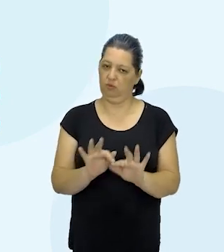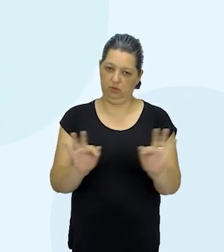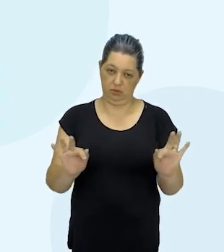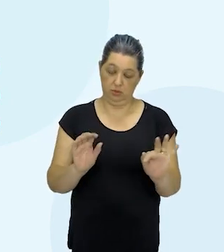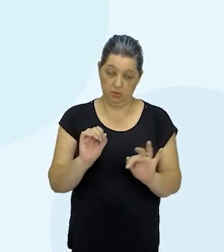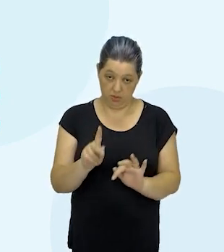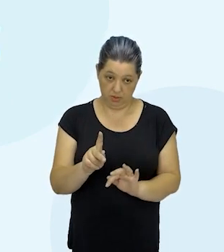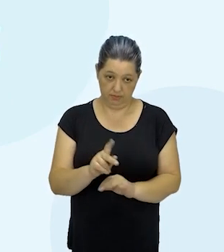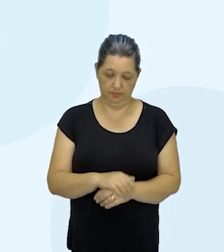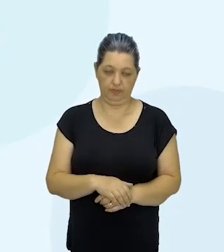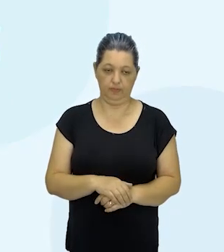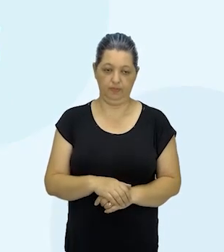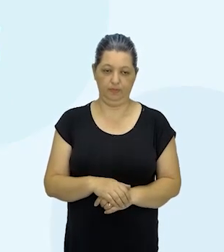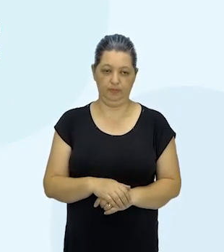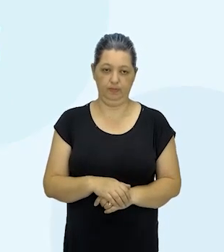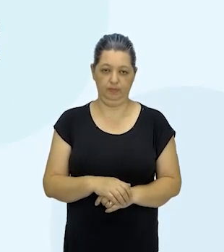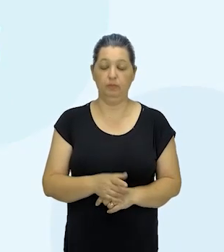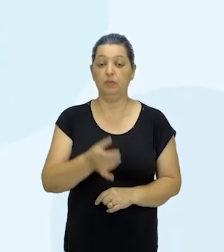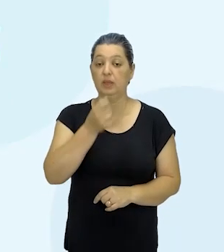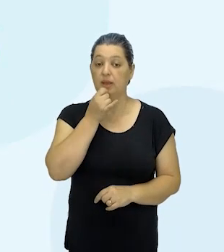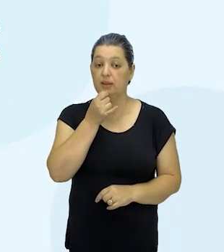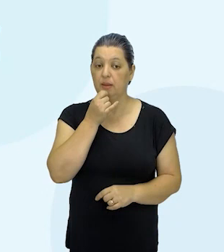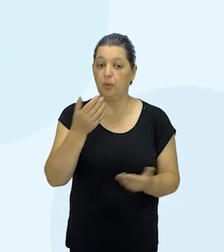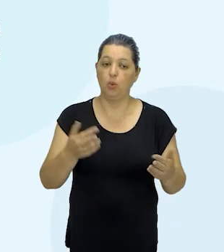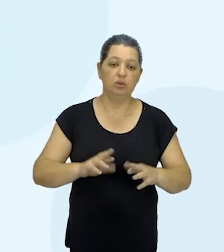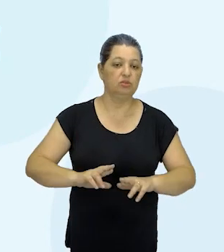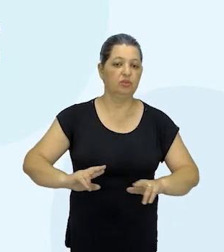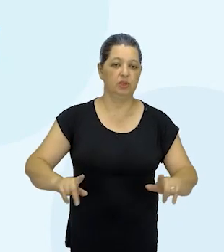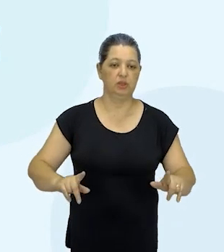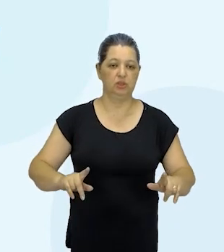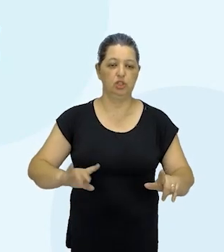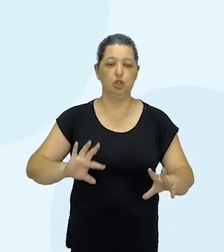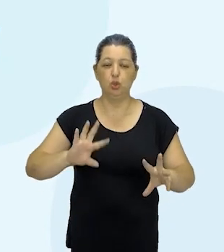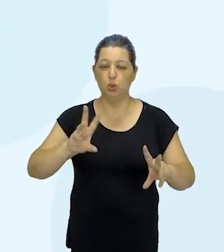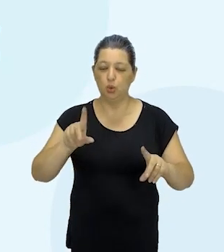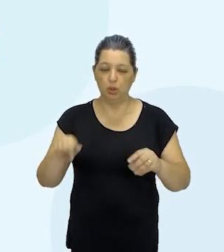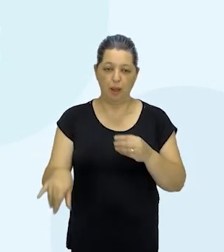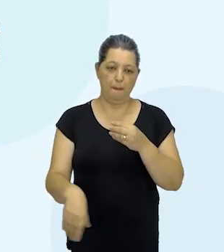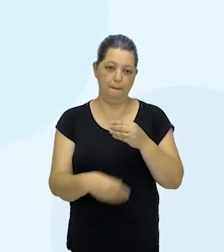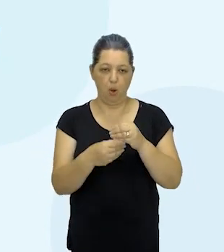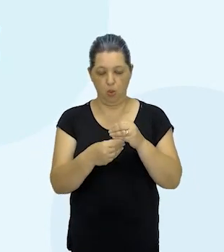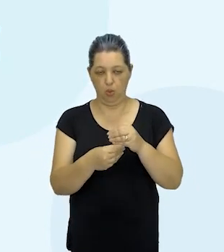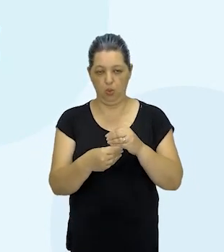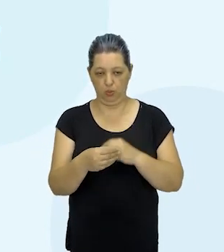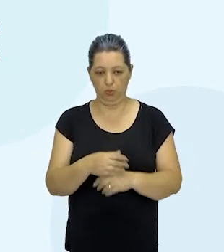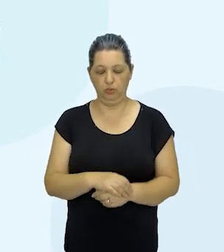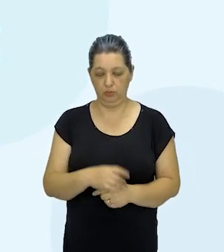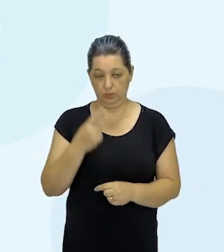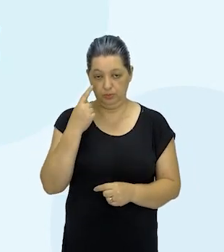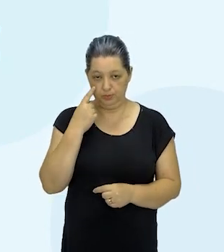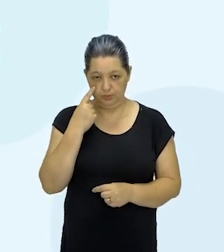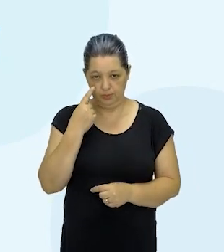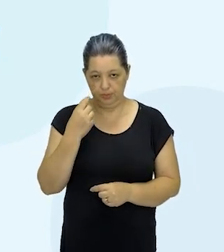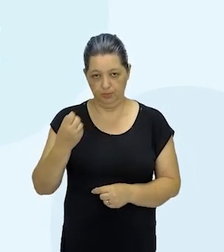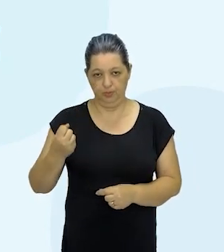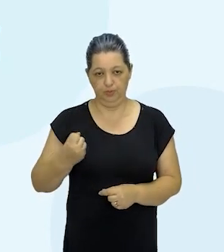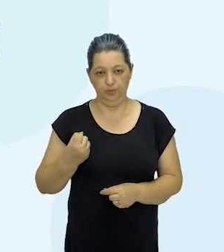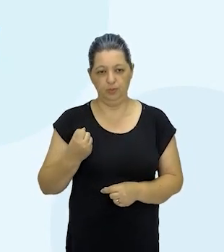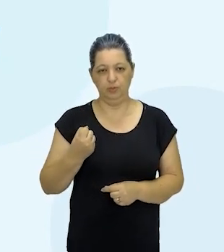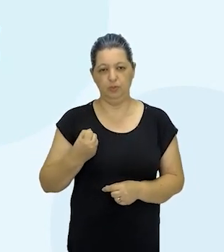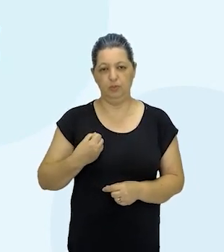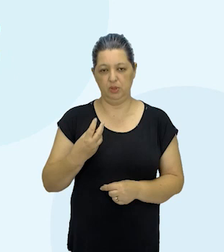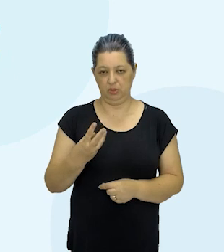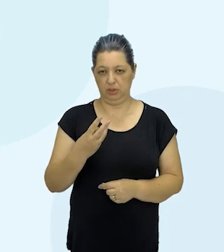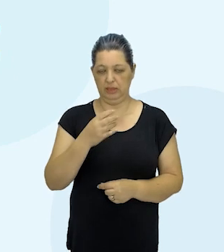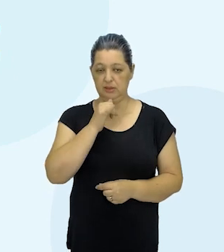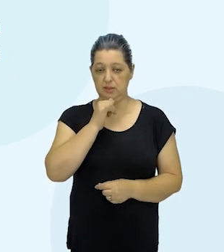aqui? Bom, agora a gente vai fazer um exemplo diferente, juntando tudo isso que a gente falou hoje, tá bom? Vamos lá para o exemplo 3? Então pode colocar para eles